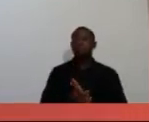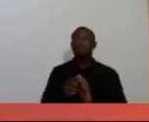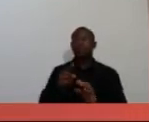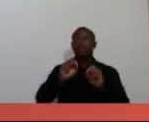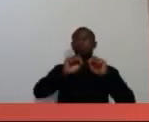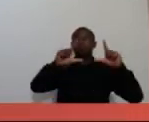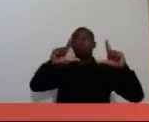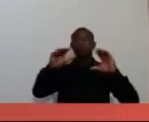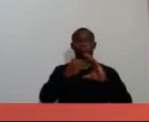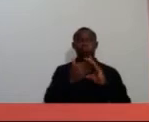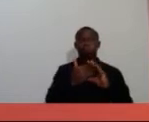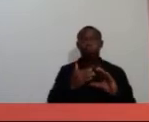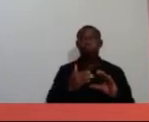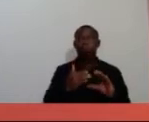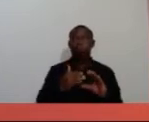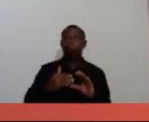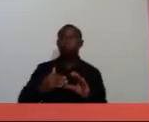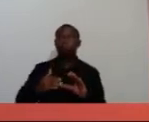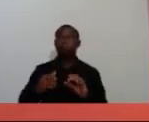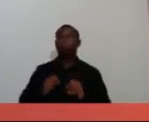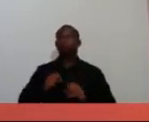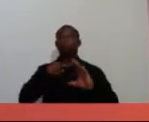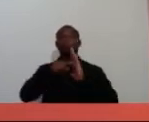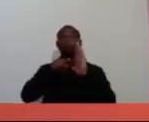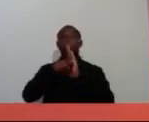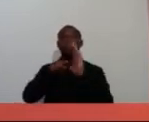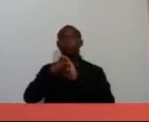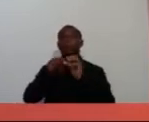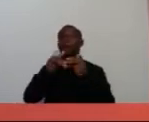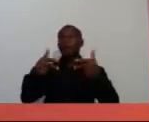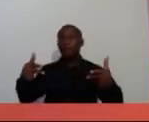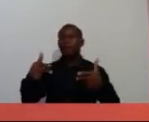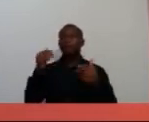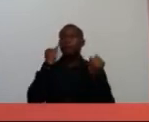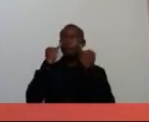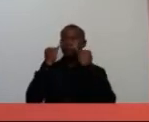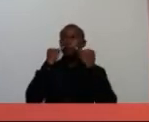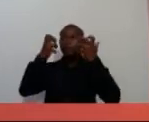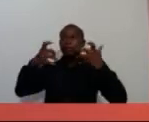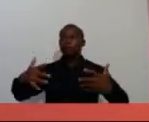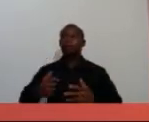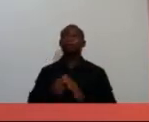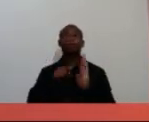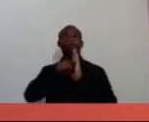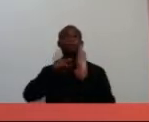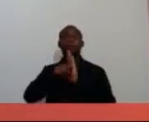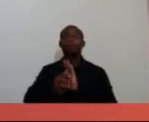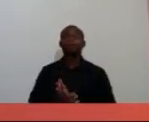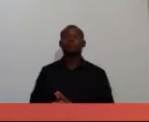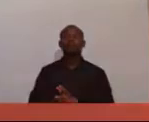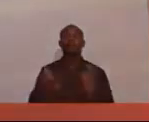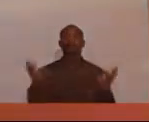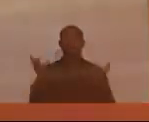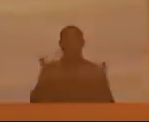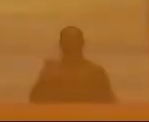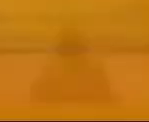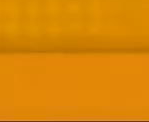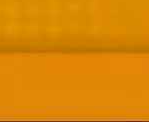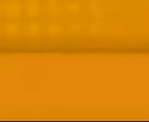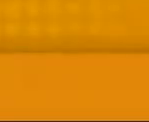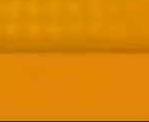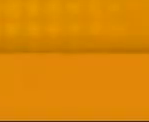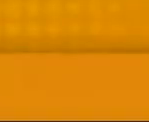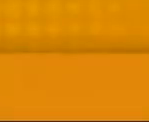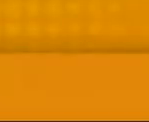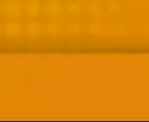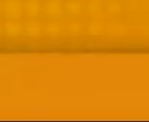disponível para que você possa se manifestar, fazer a sua pergunta. Agora sim, a nossa querida Deise Franz, pedagoga